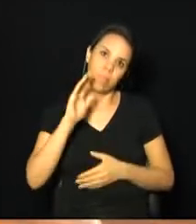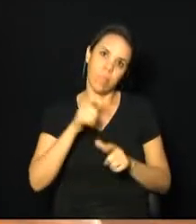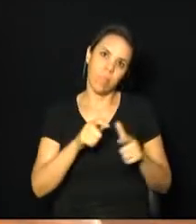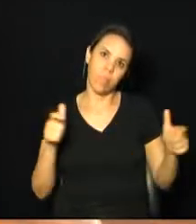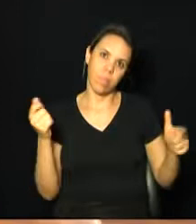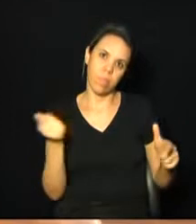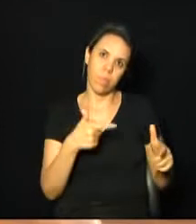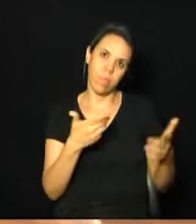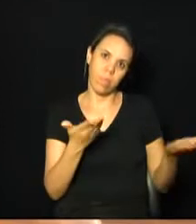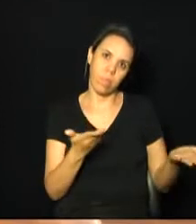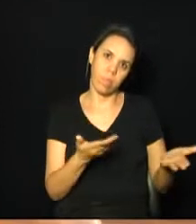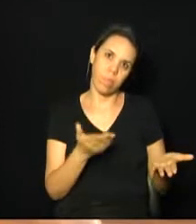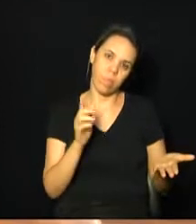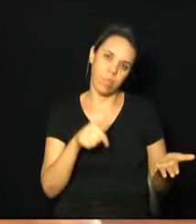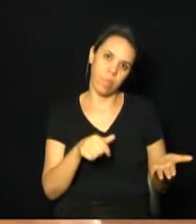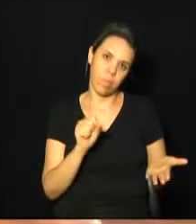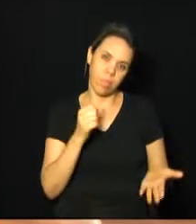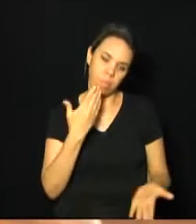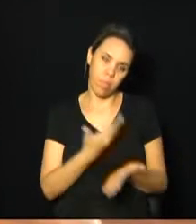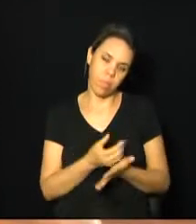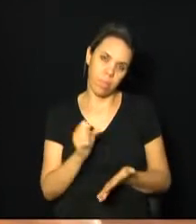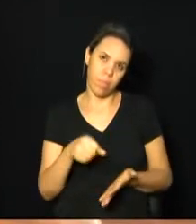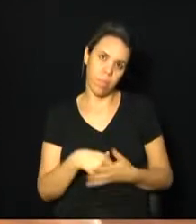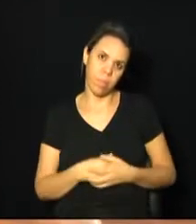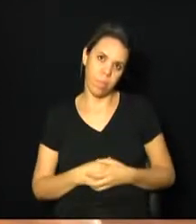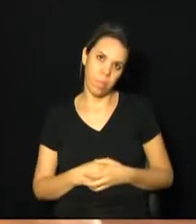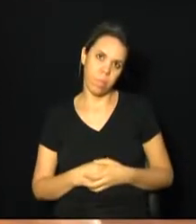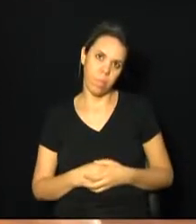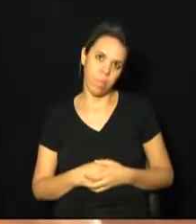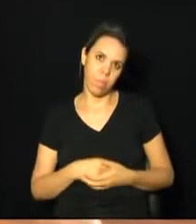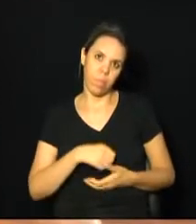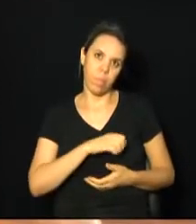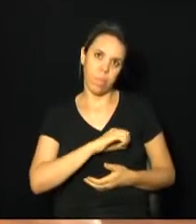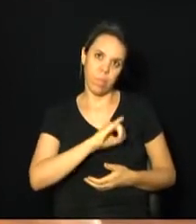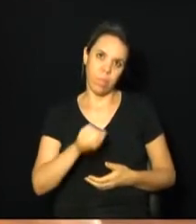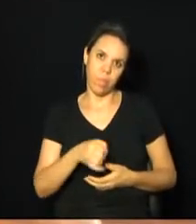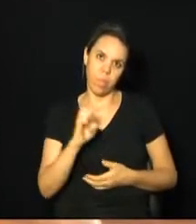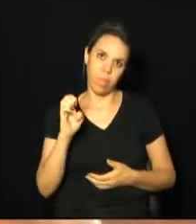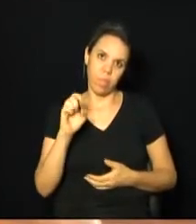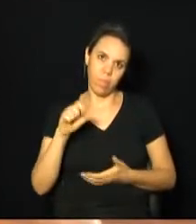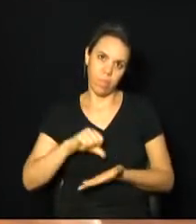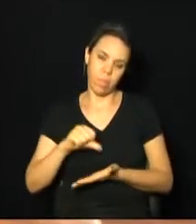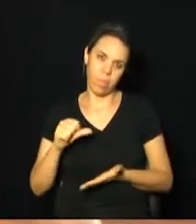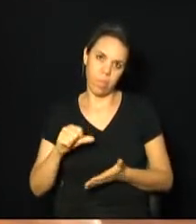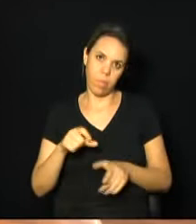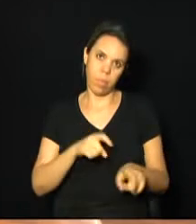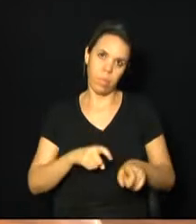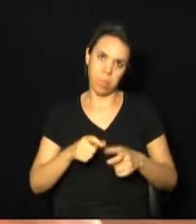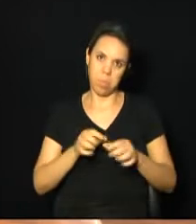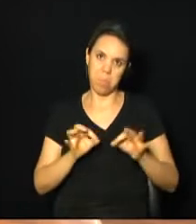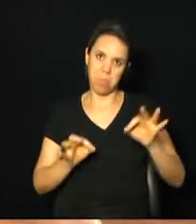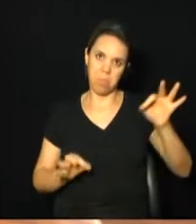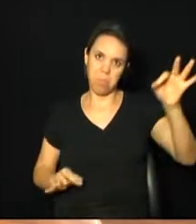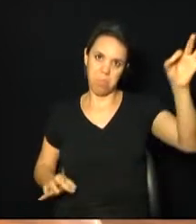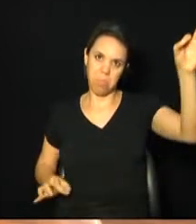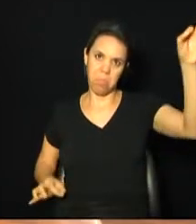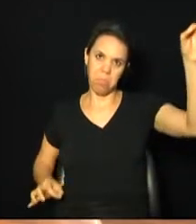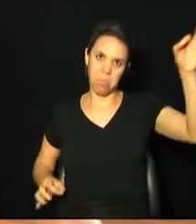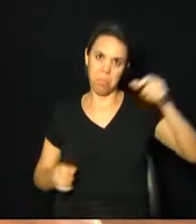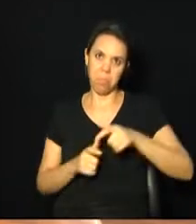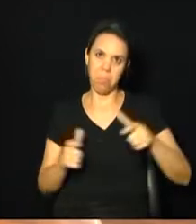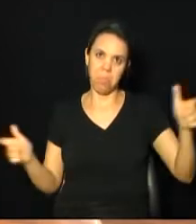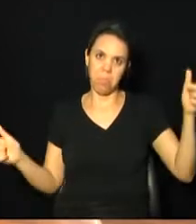maior também, né? Acredito que sim. Joaquim também, a área urbana, rural dela é muito extensa, é muito grande, é